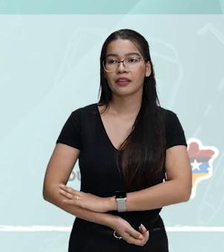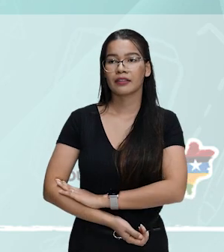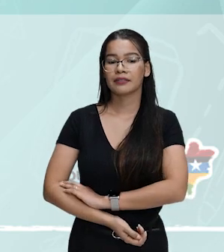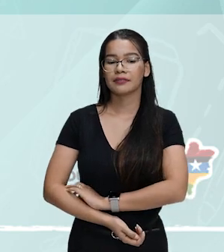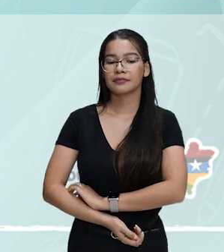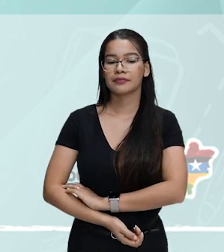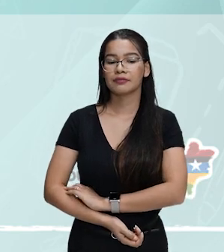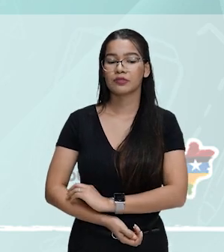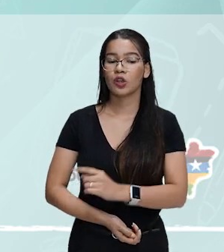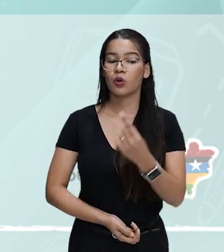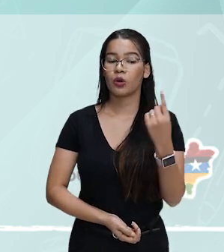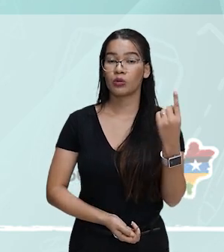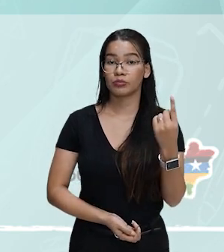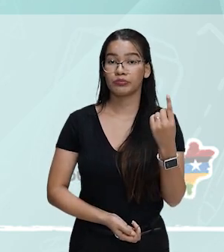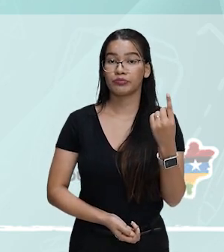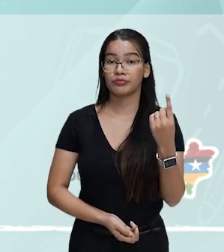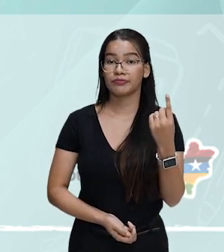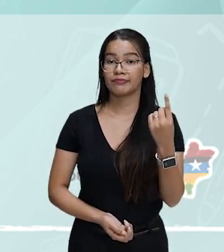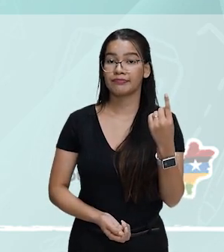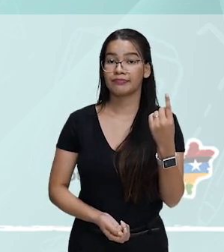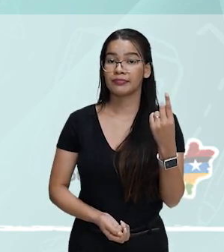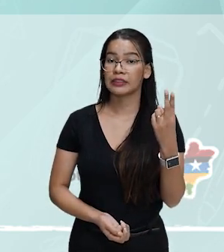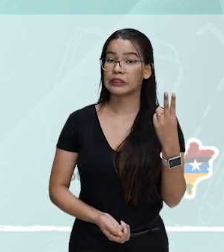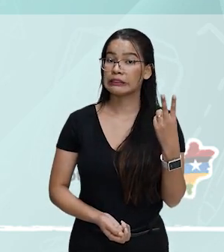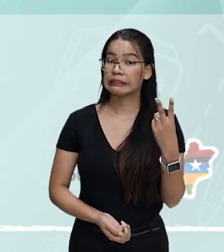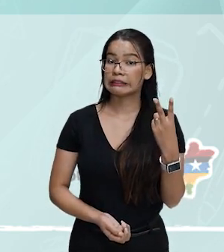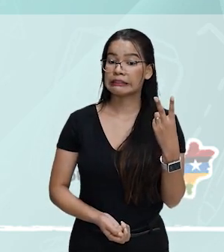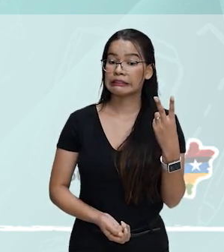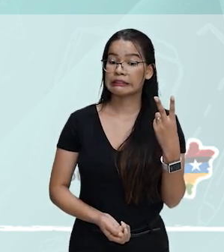Oração coordenada sindética